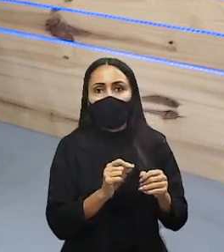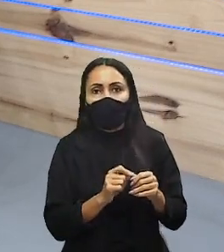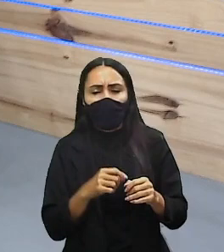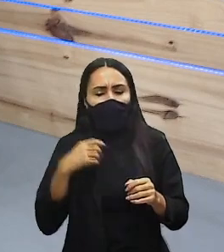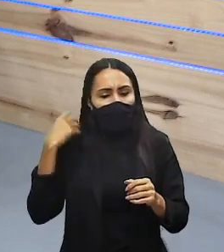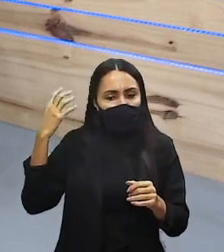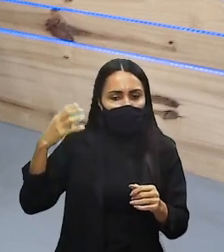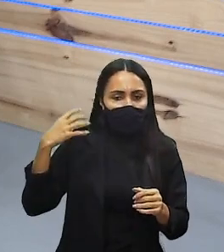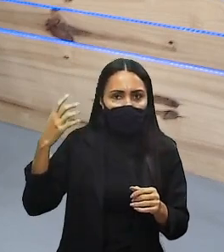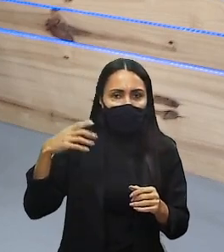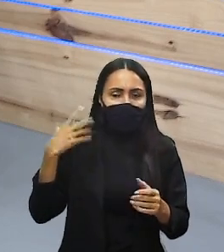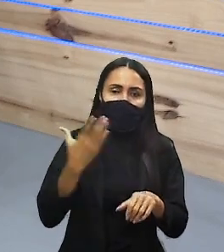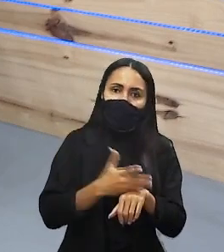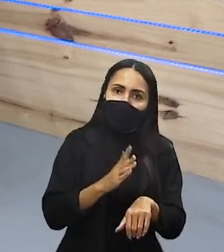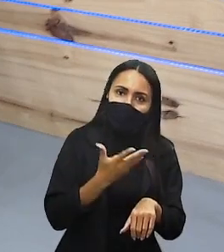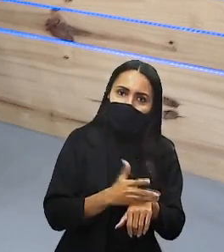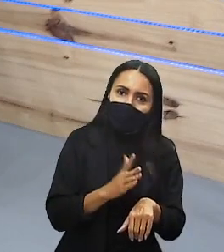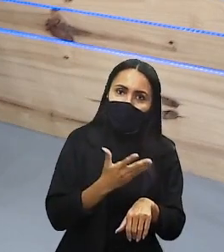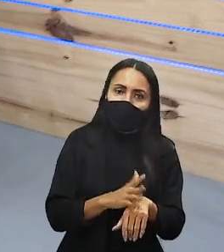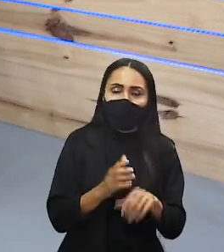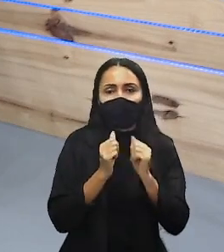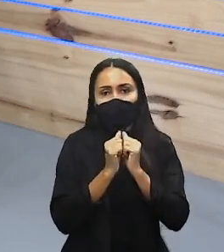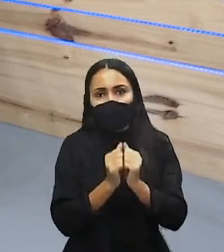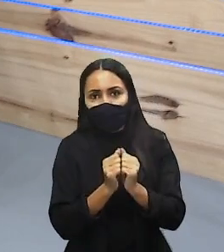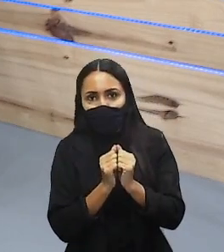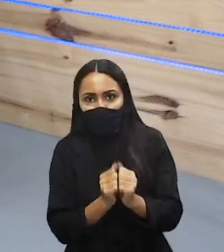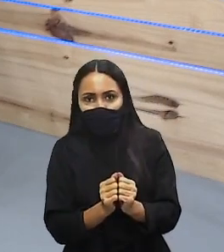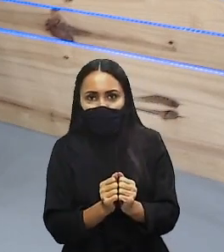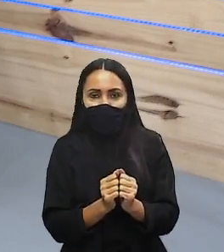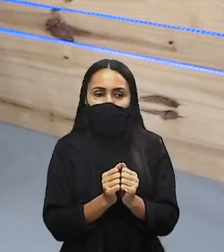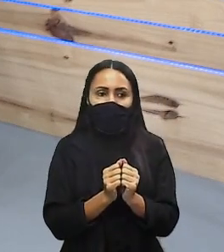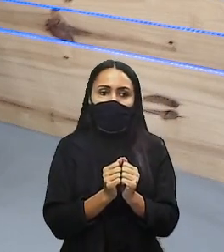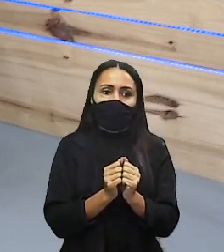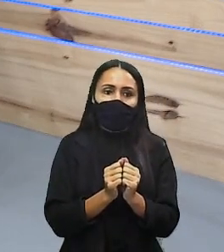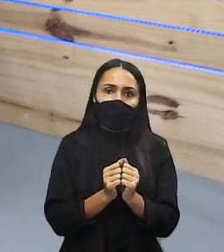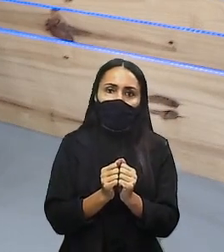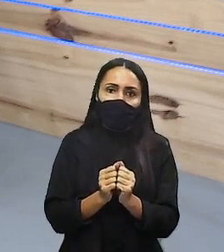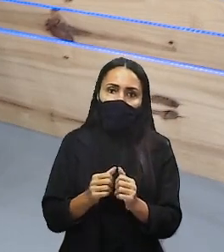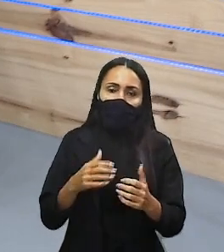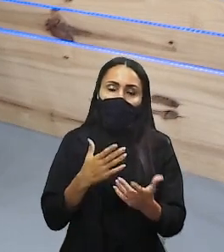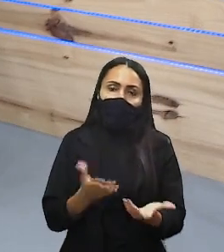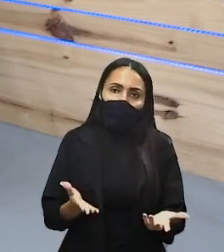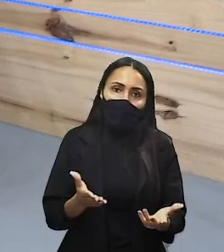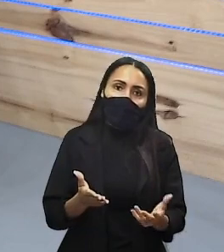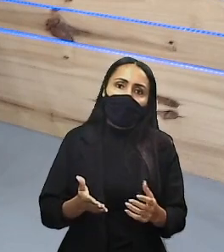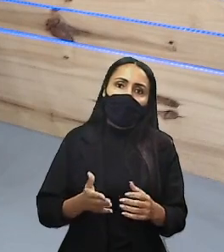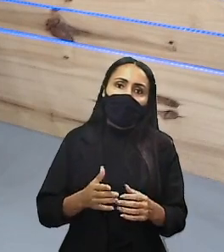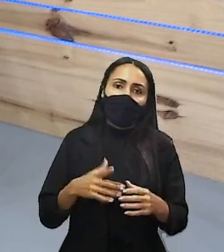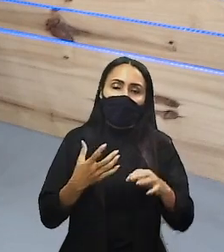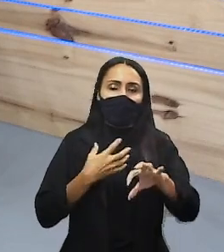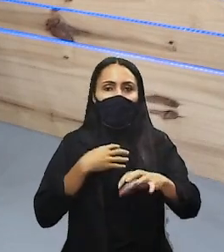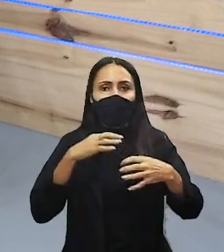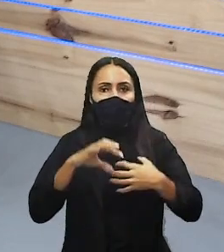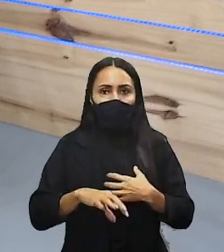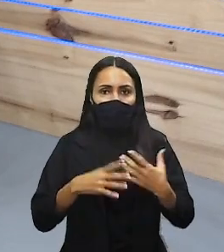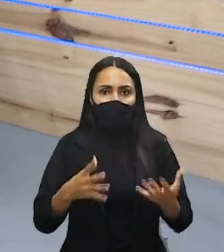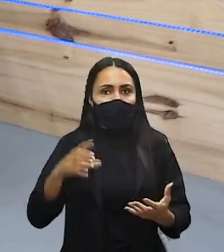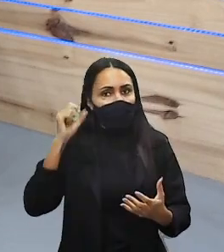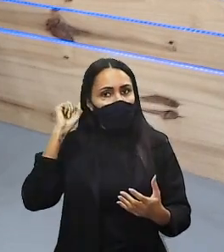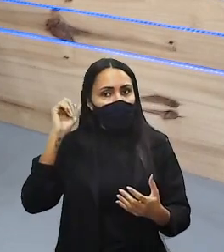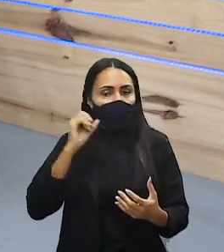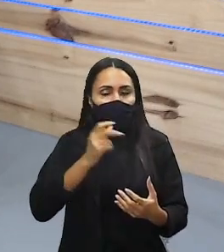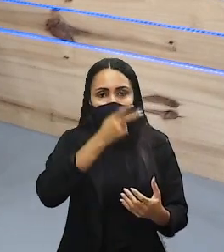né, de poder exercitar exercitar o exercício, de poder colocar em prática esse exercício de empatia, dessa escuta do